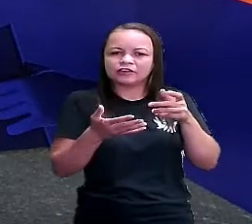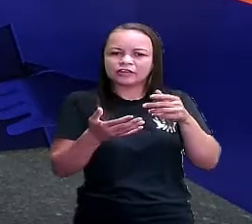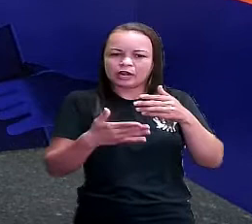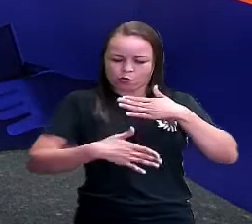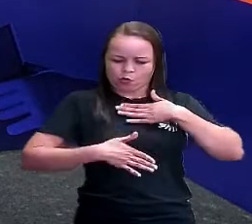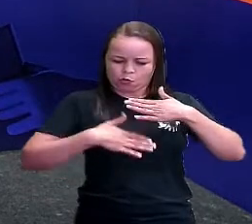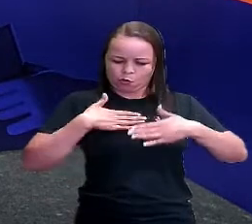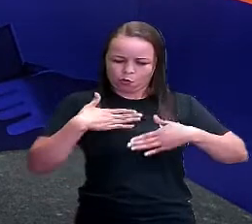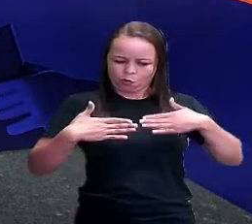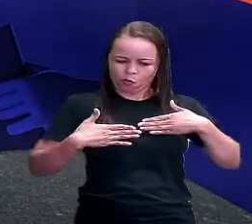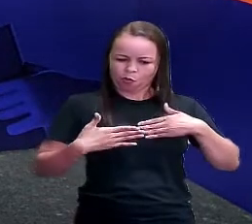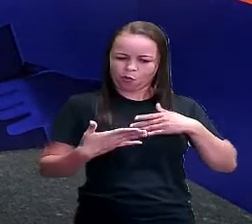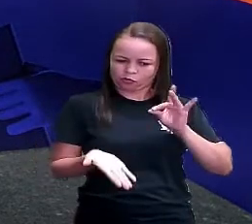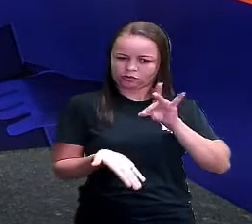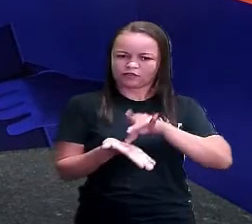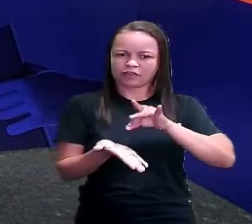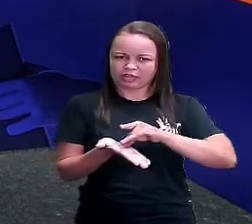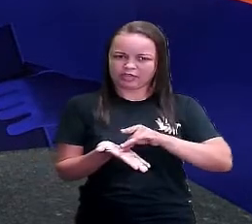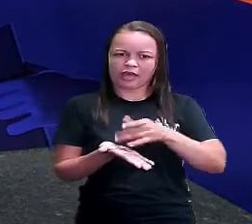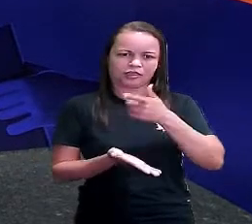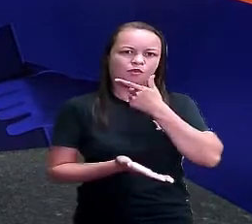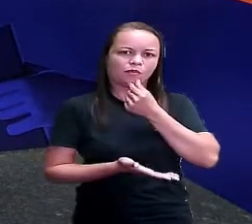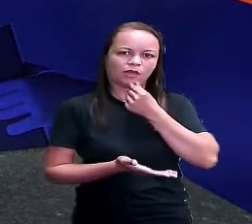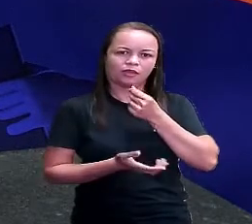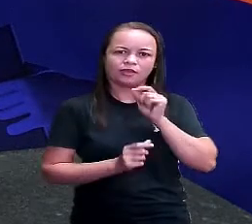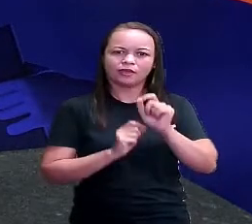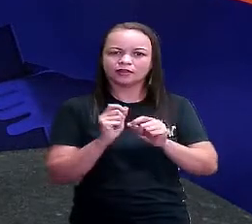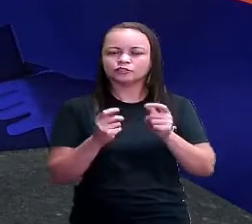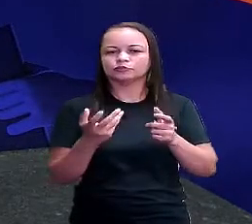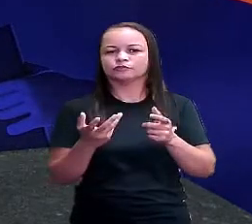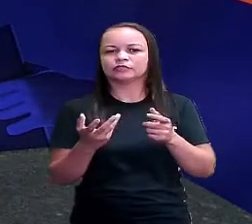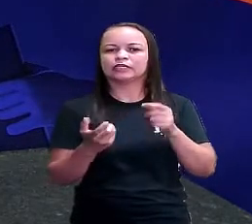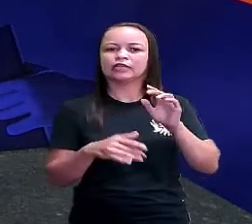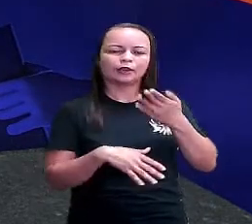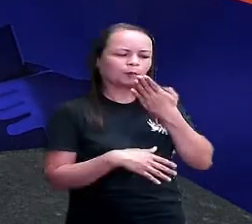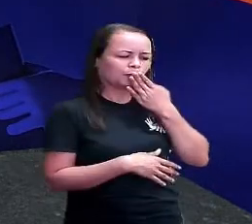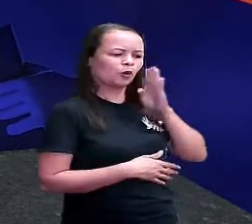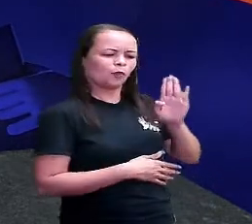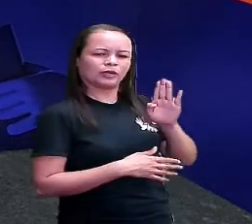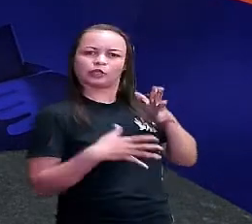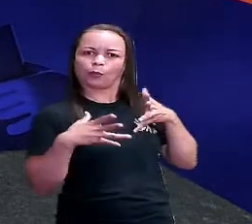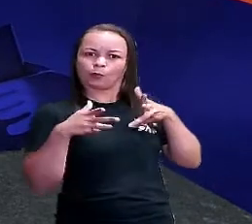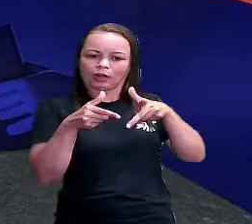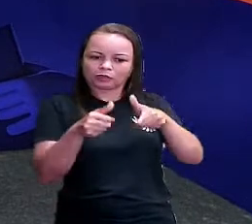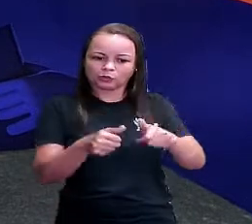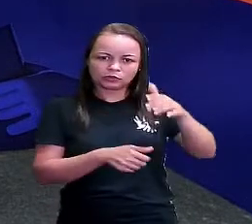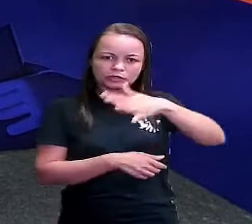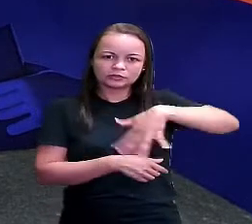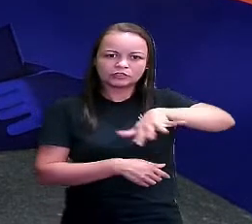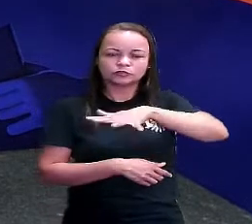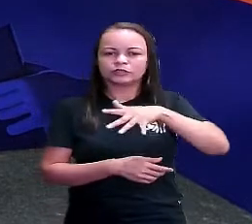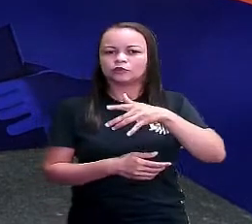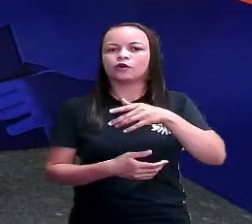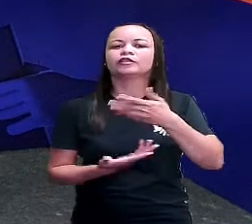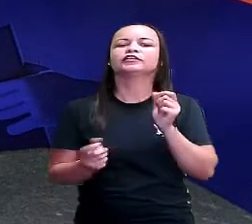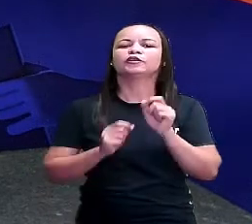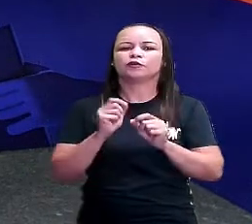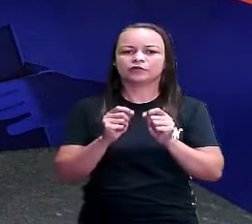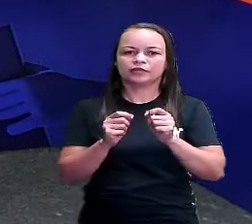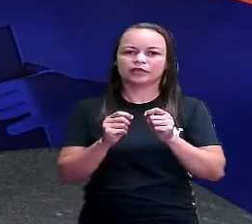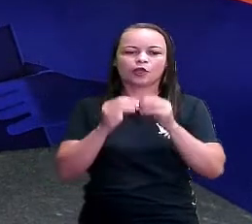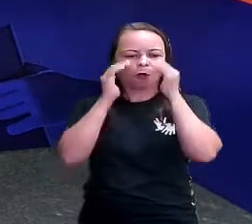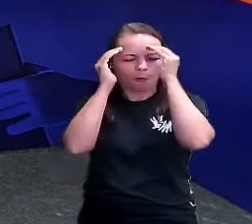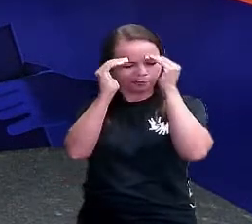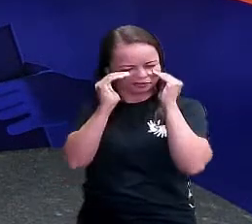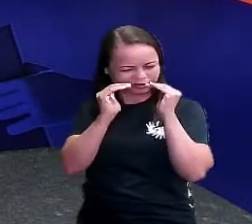verdade, de carne e osso. E a partir dali, Pinóquio prometeu para todo mundo que iria ser obediente, que